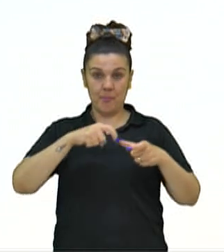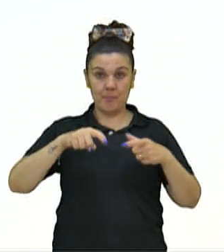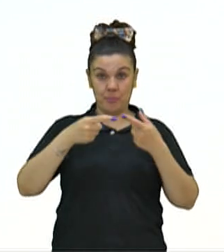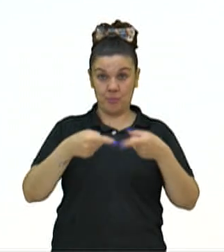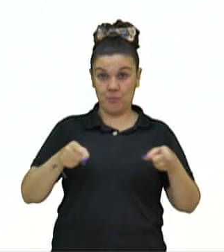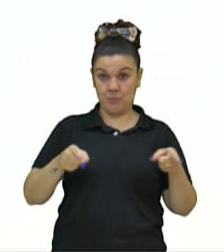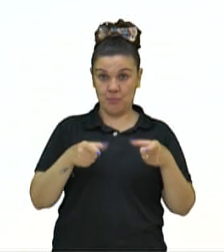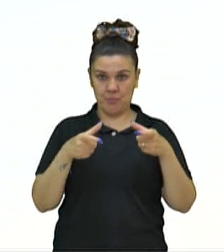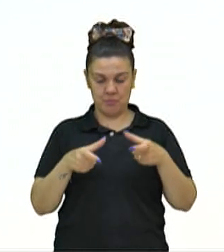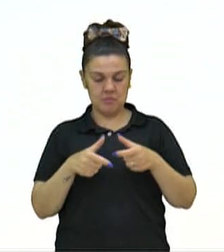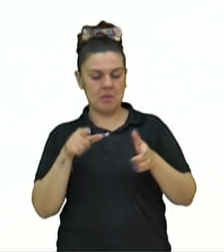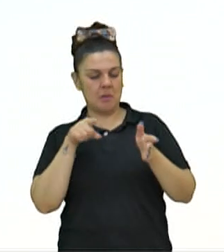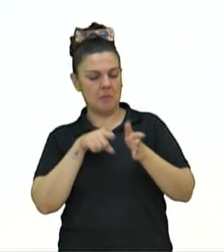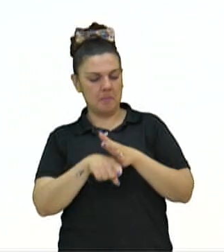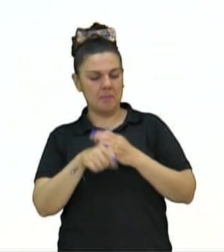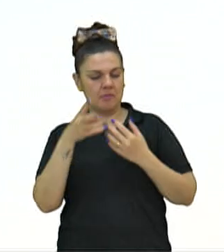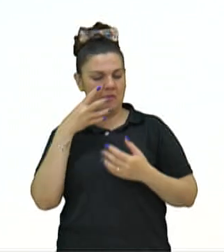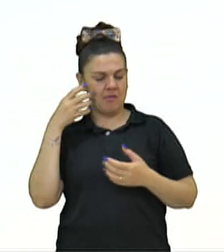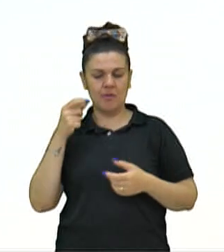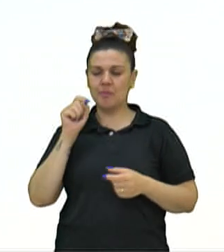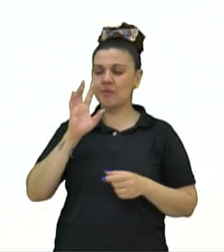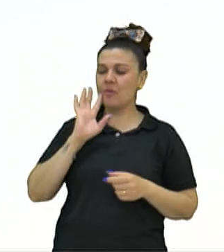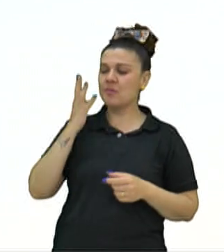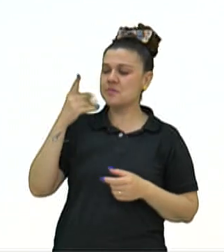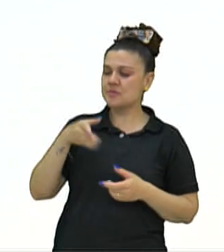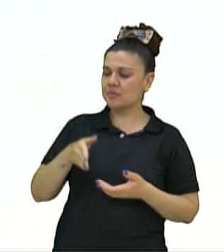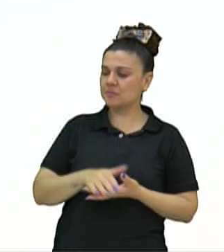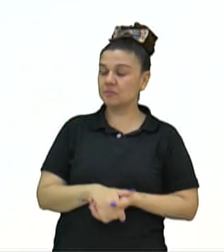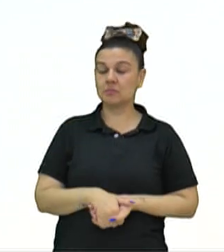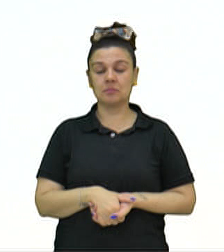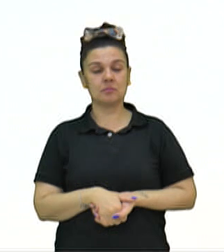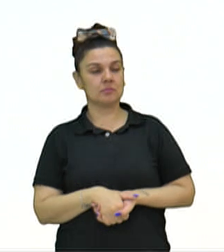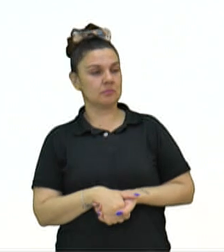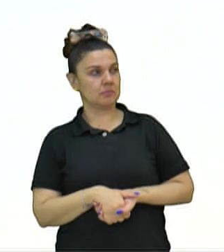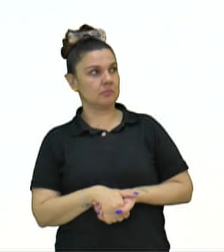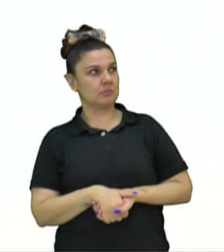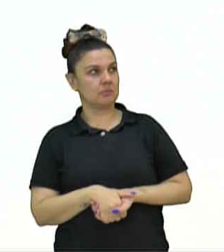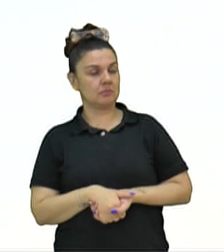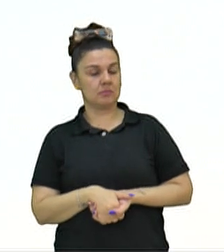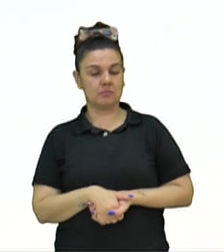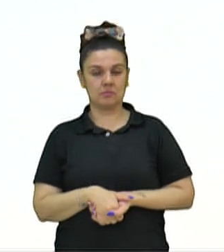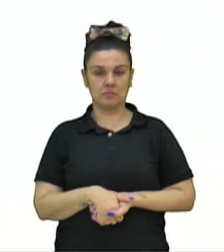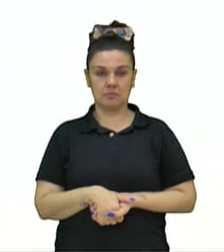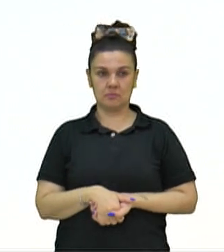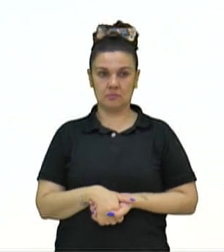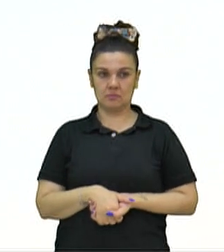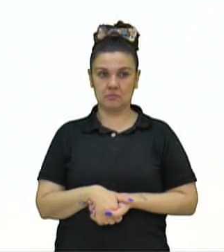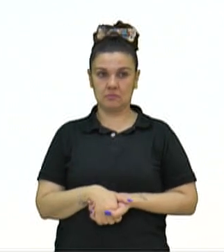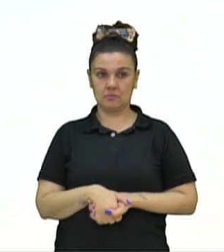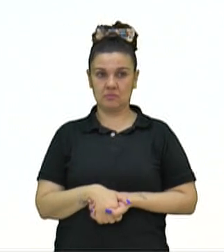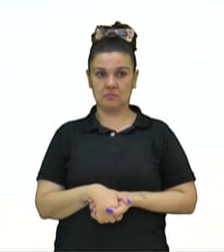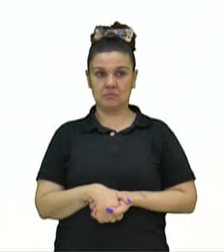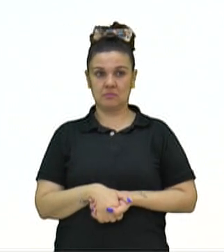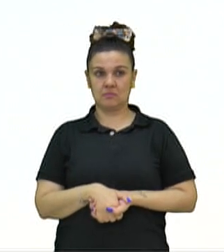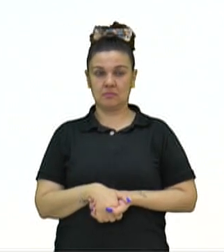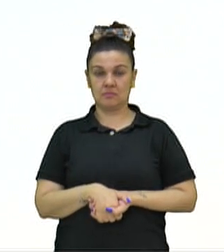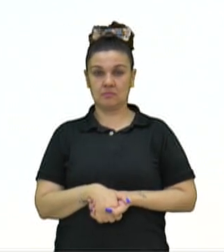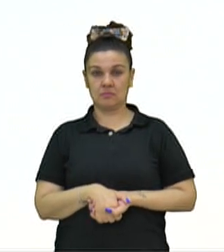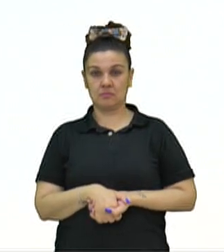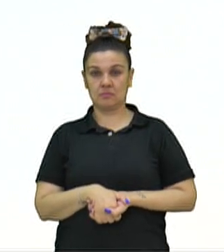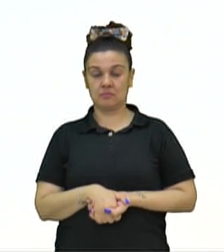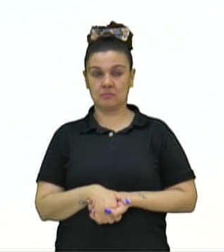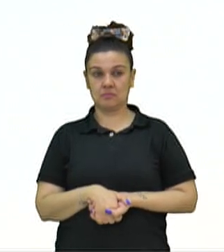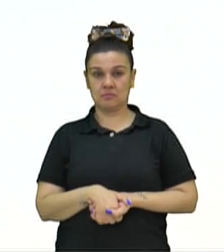disco. Perguntando pro Garfield, o que, que aconteceu? E o Garfield fala, I scratched it. Oh my God, o que, que será que esse gato fez?